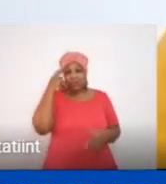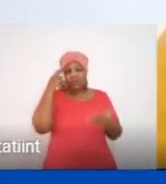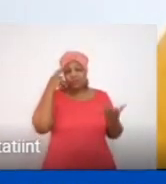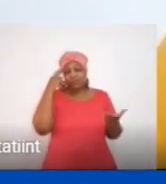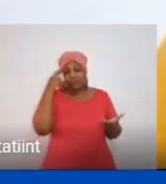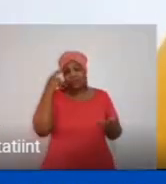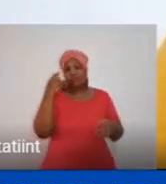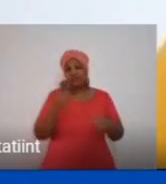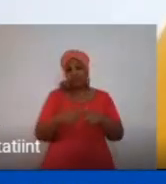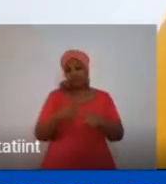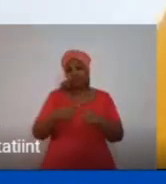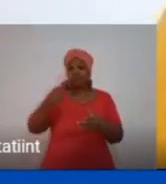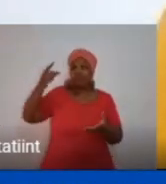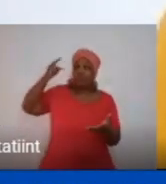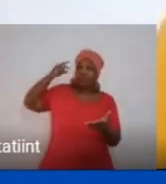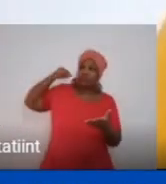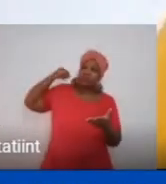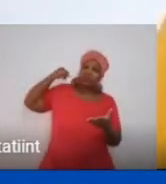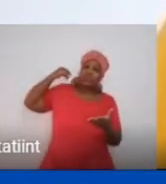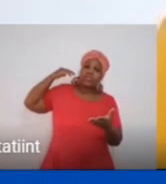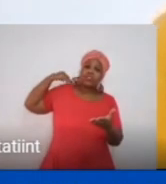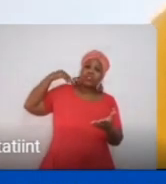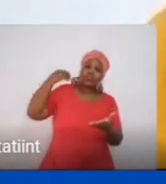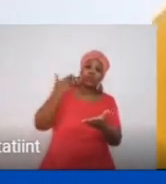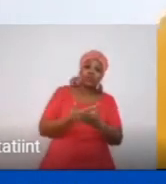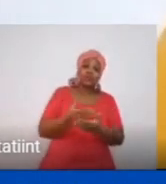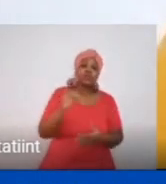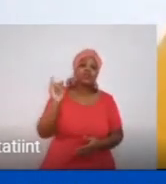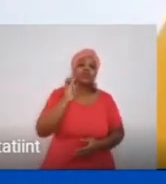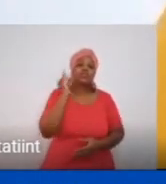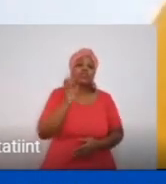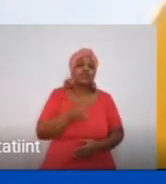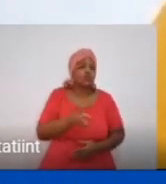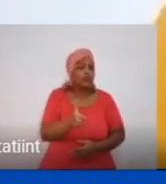porquê, desde aquela data que já passou, é importante